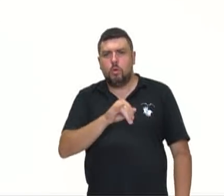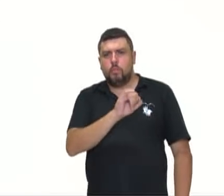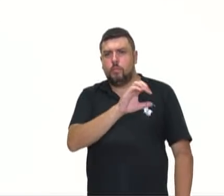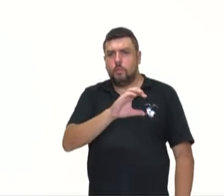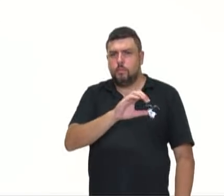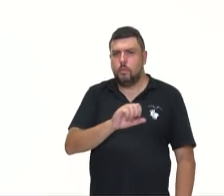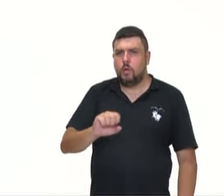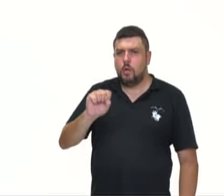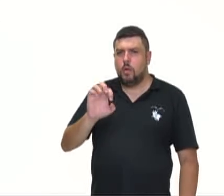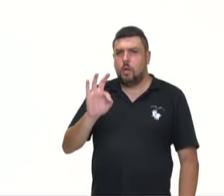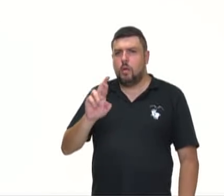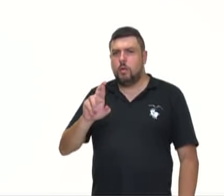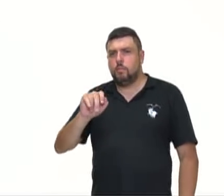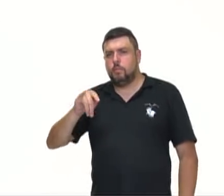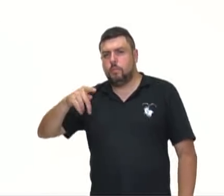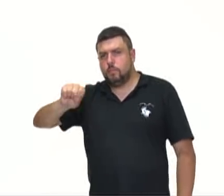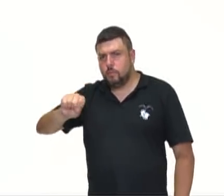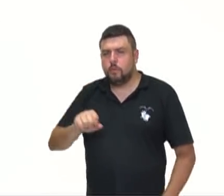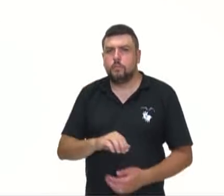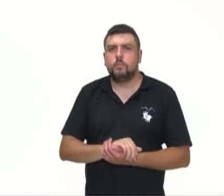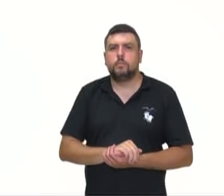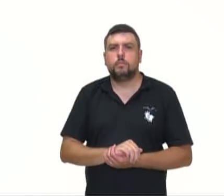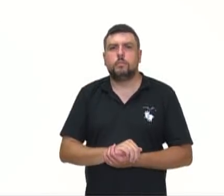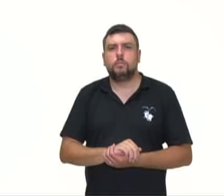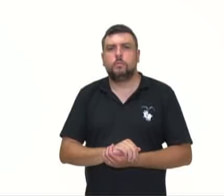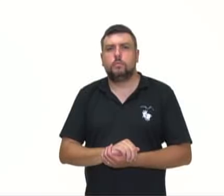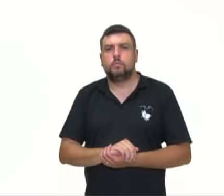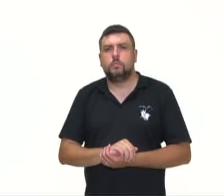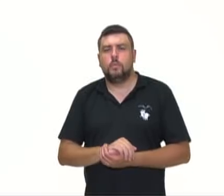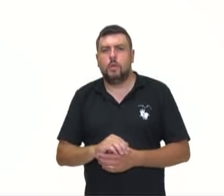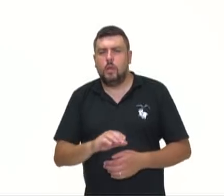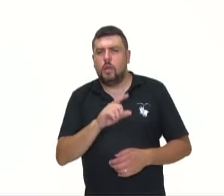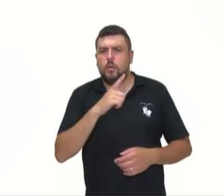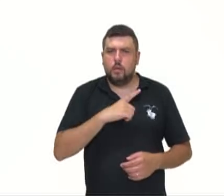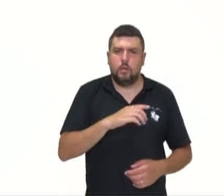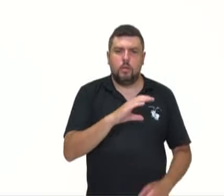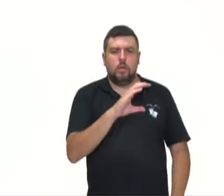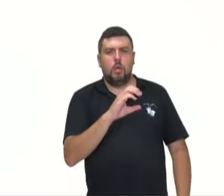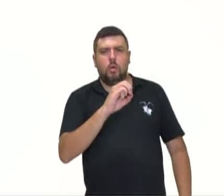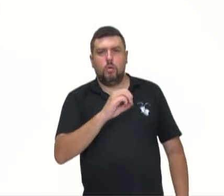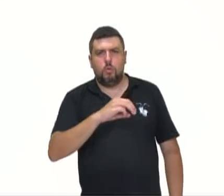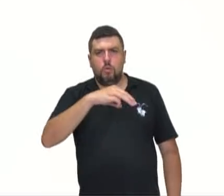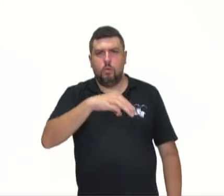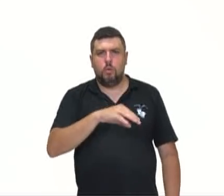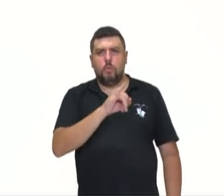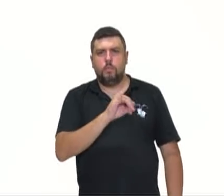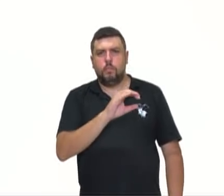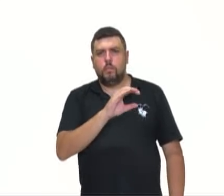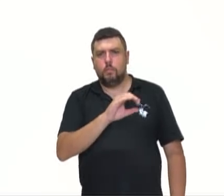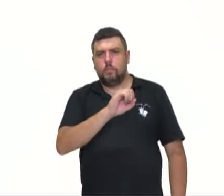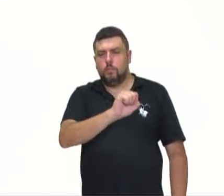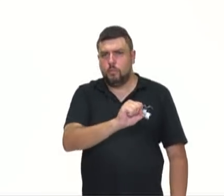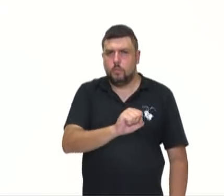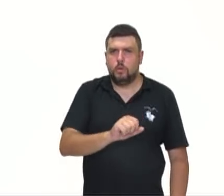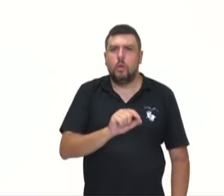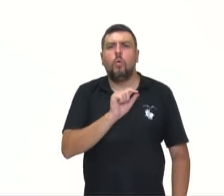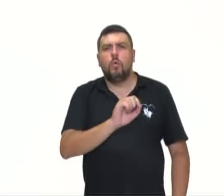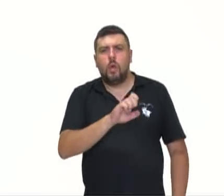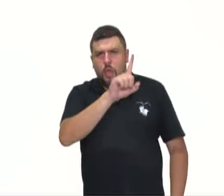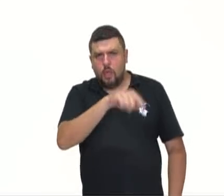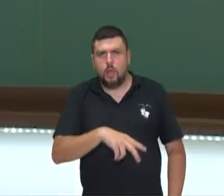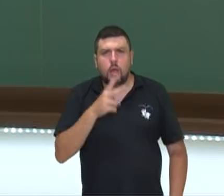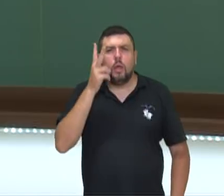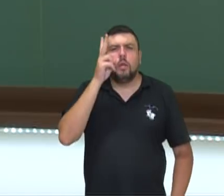seguinte diferença aqui, ó. Comics e comic strip. Comics, história em quadrinhos mais